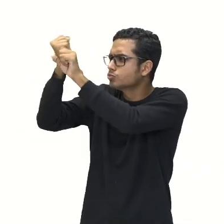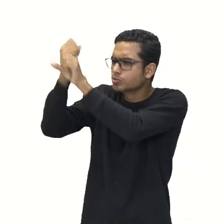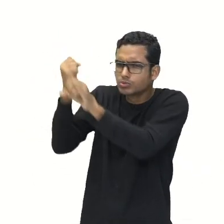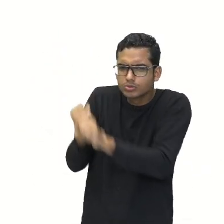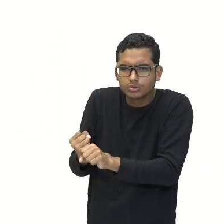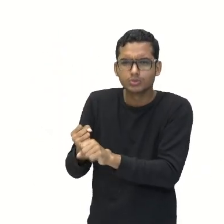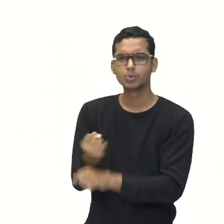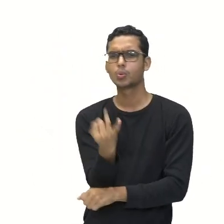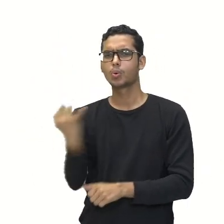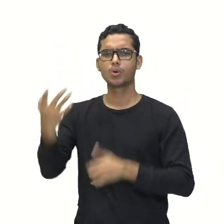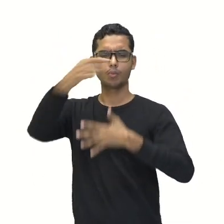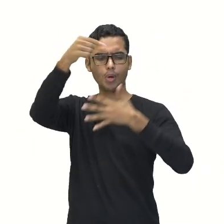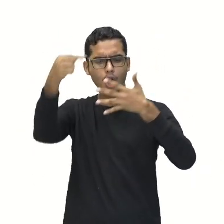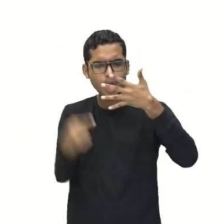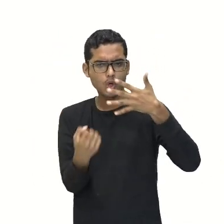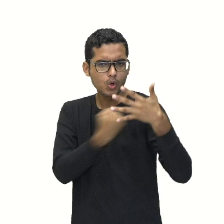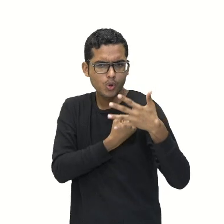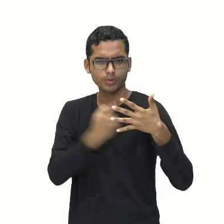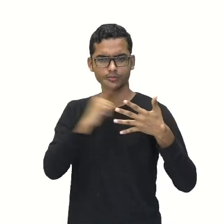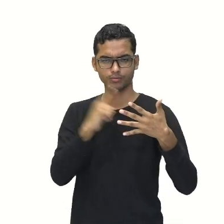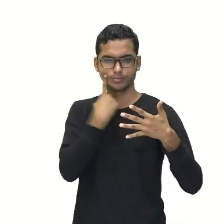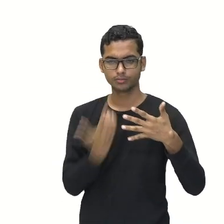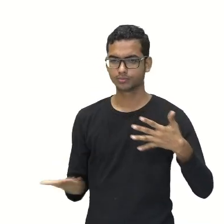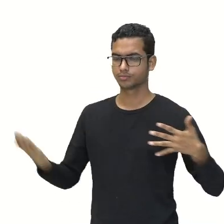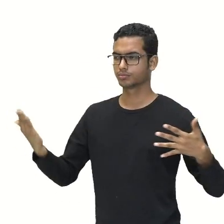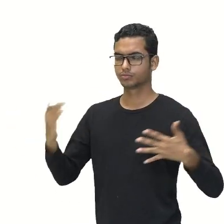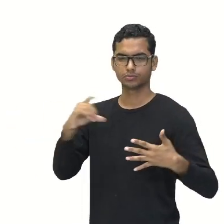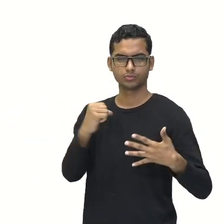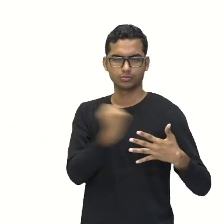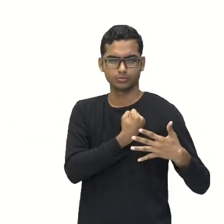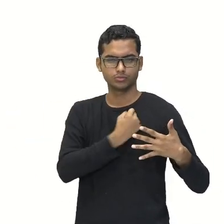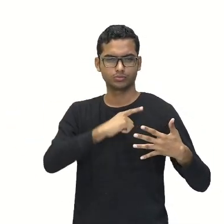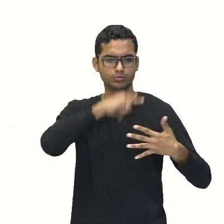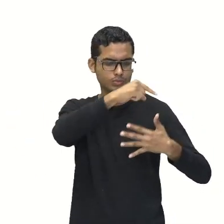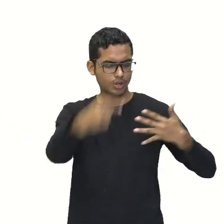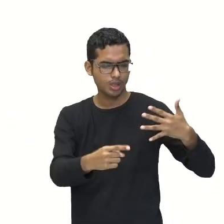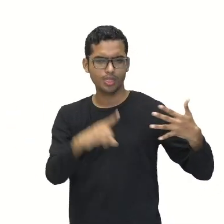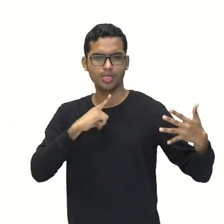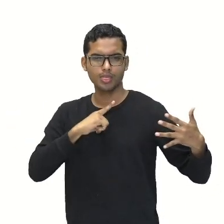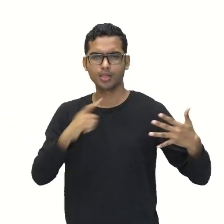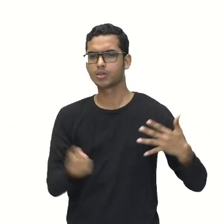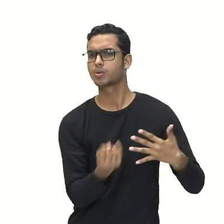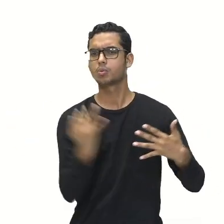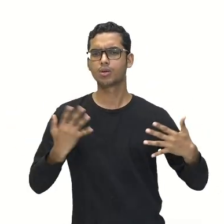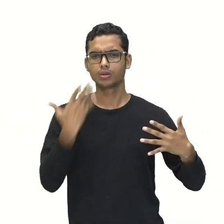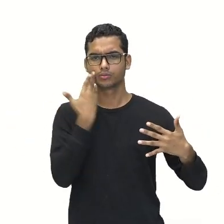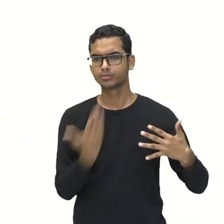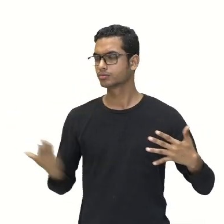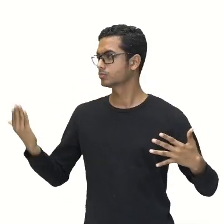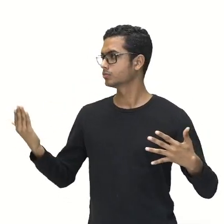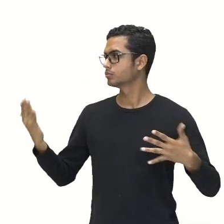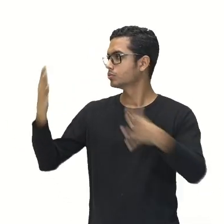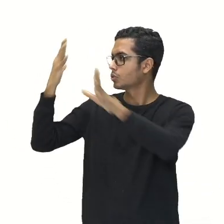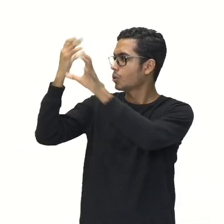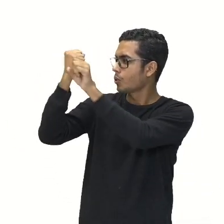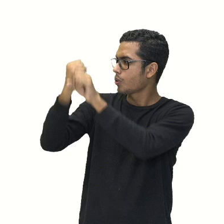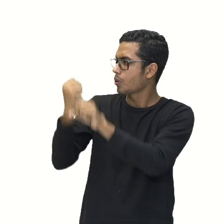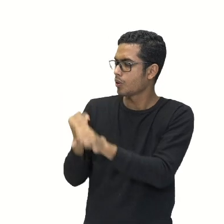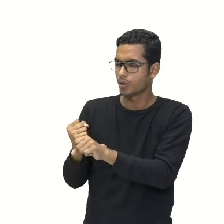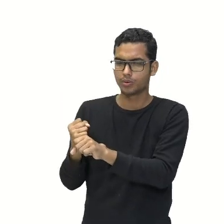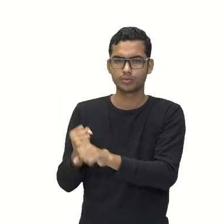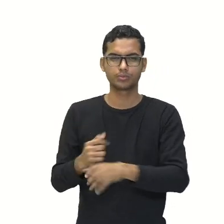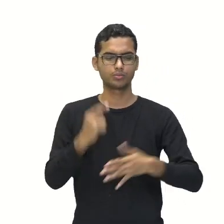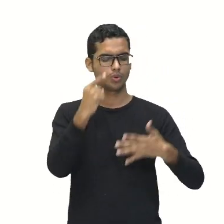quantos termos você tem aqui, ó. Então eu tenho 1, 2, 3, 4, 5,